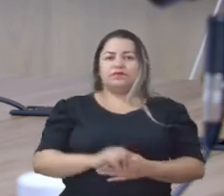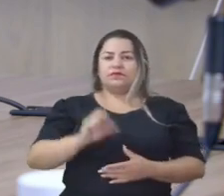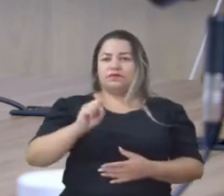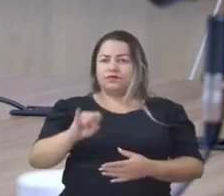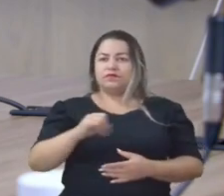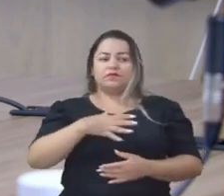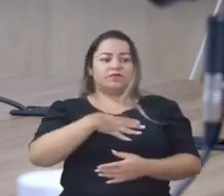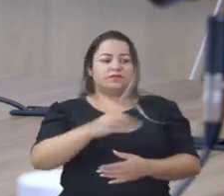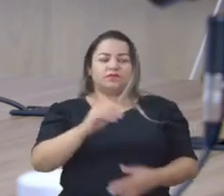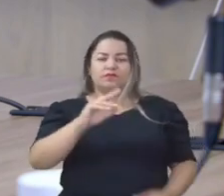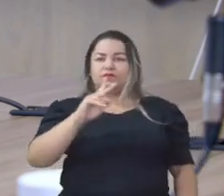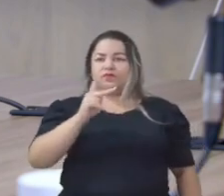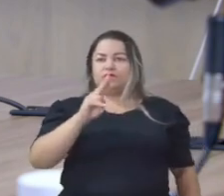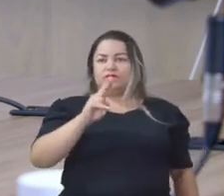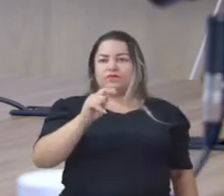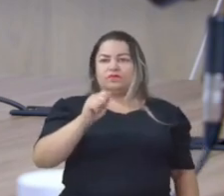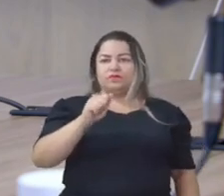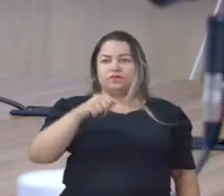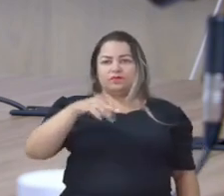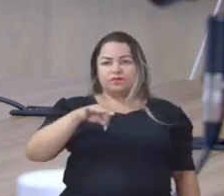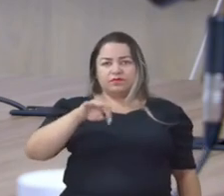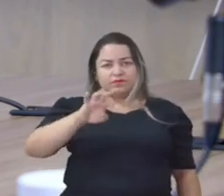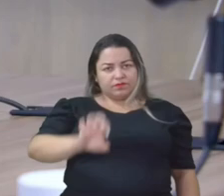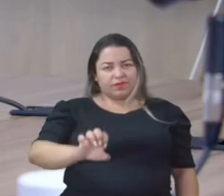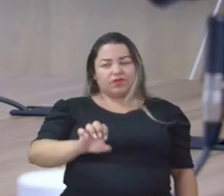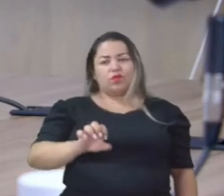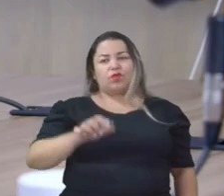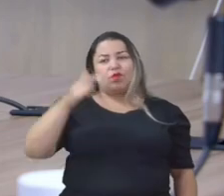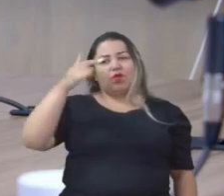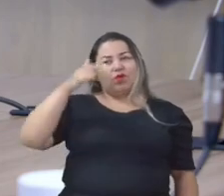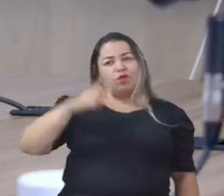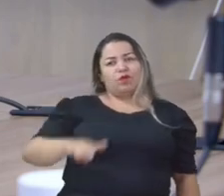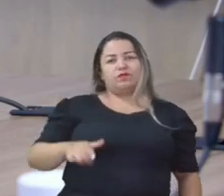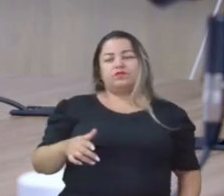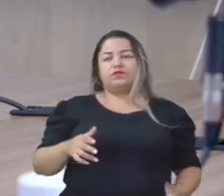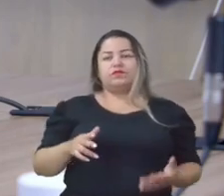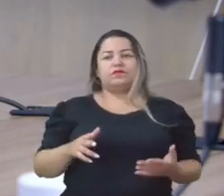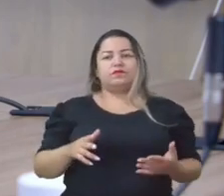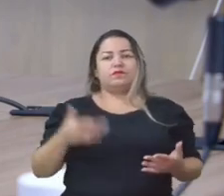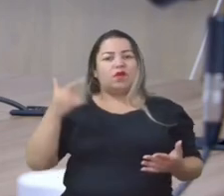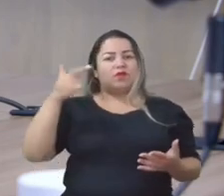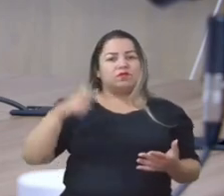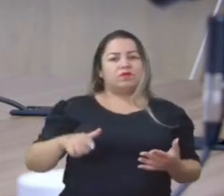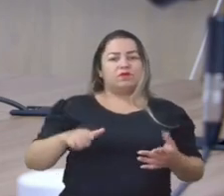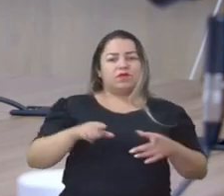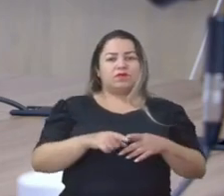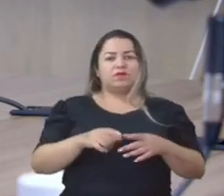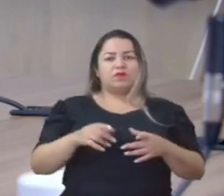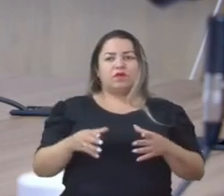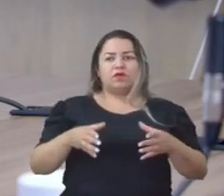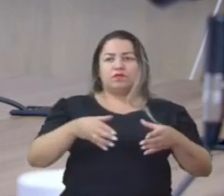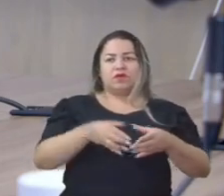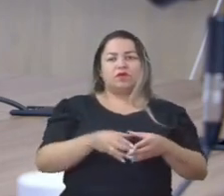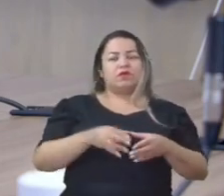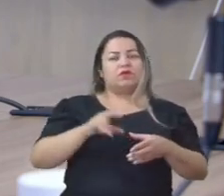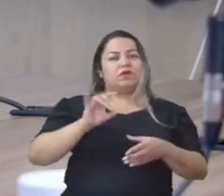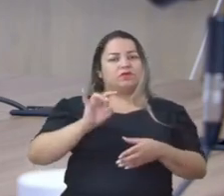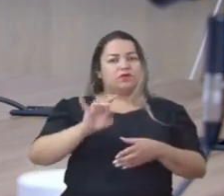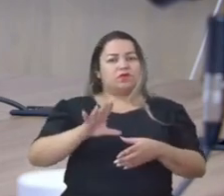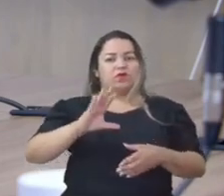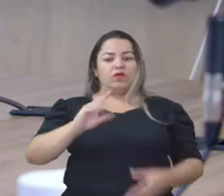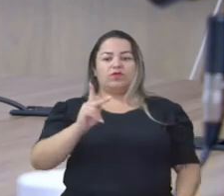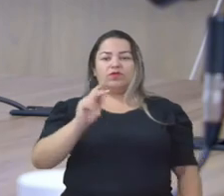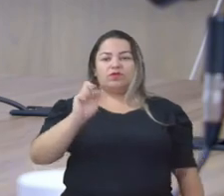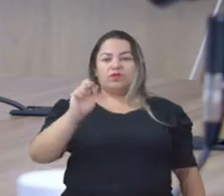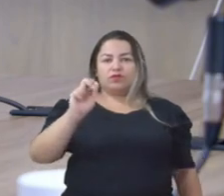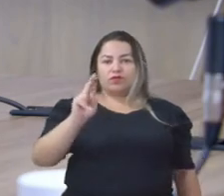de um chavante, você logo é chavante. E aí o outro, enfim, a outra matriz acaba sendo que, tipo, só é chavante em